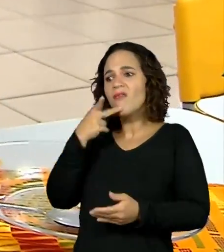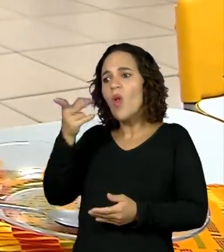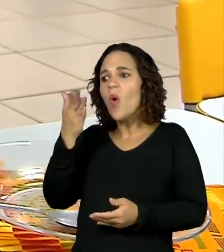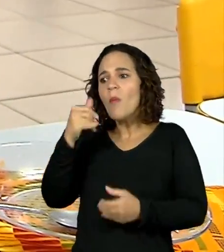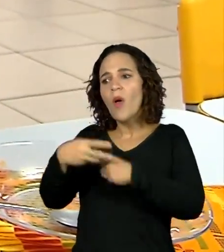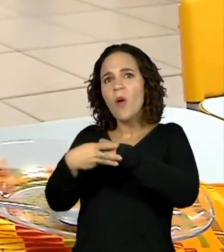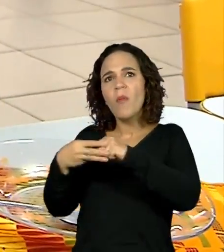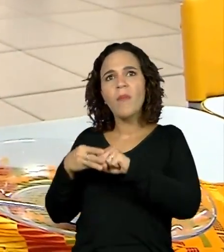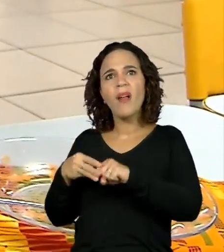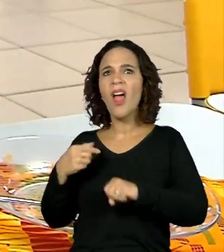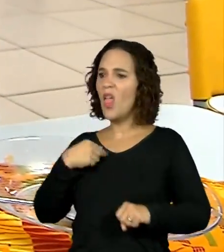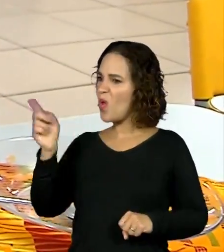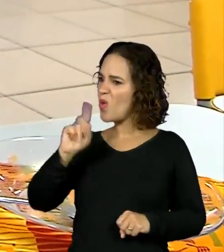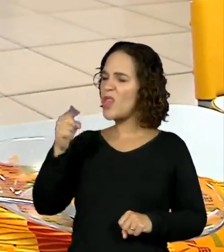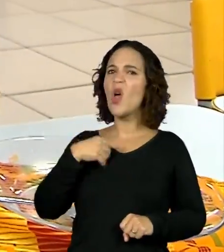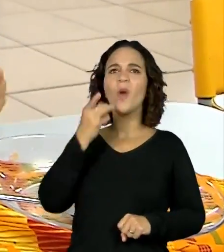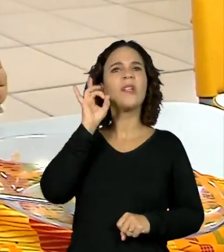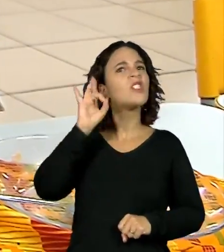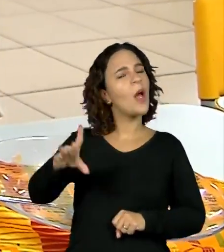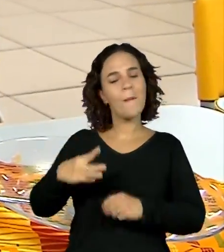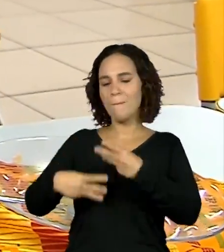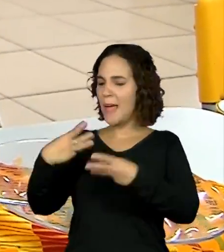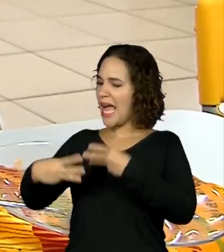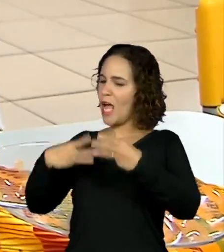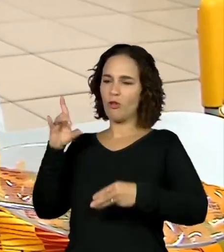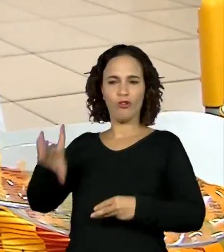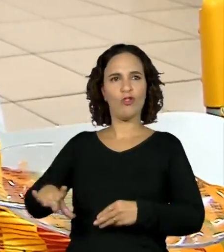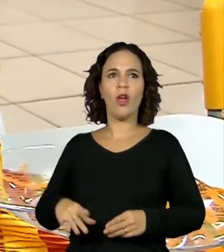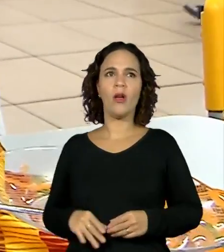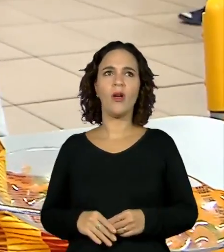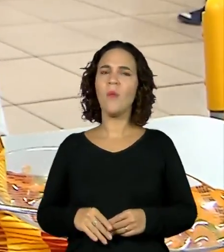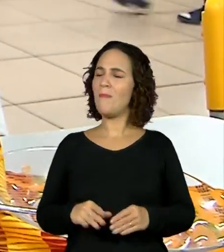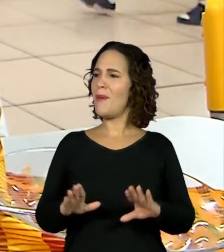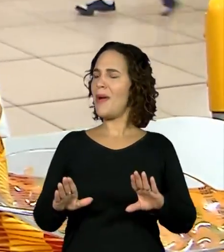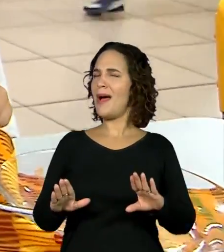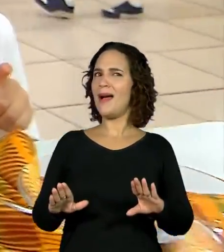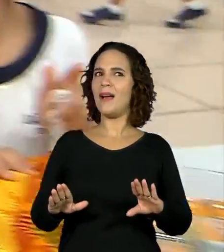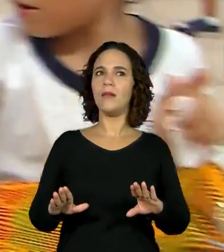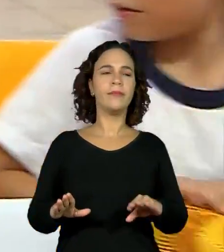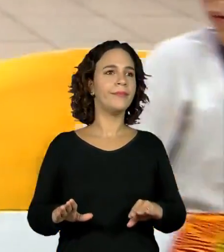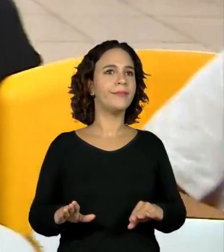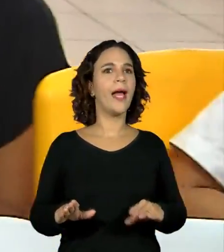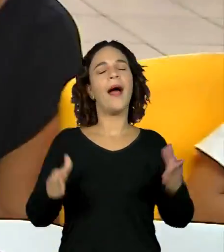abobrinha. Não, eu comi só macarrão. Peraí.